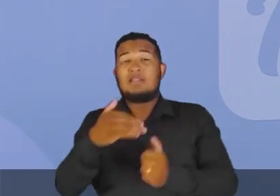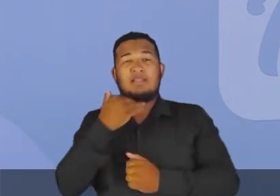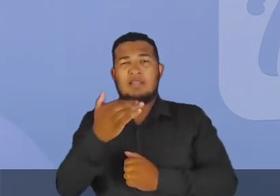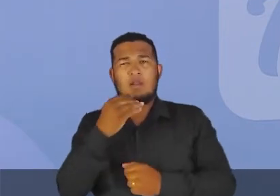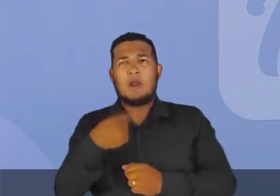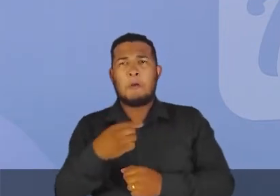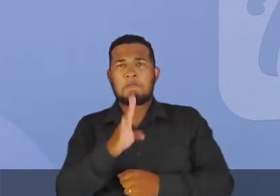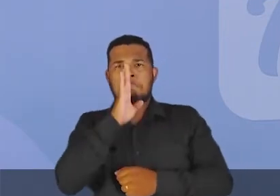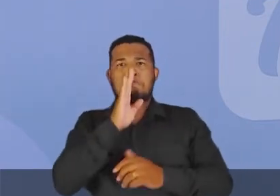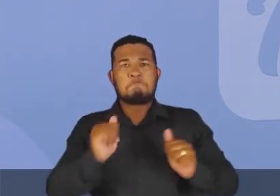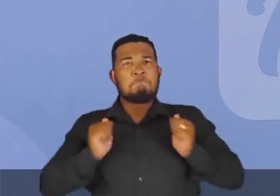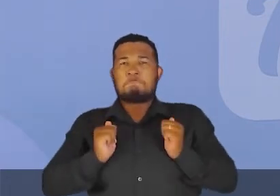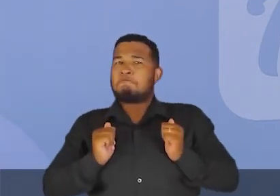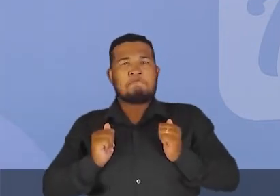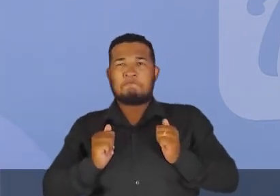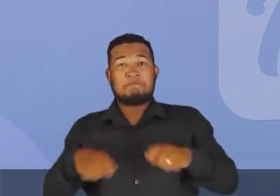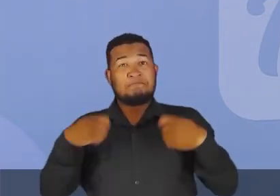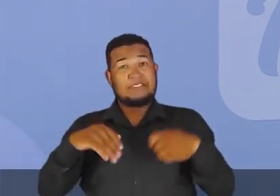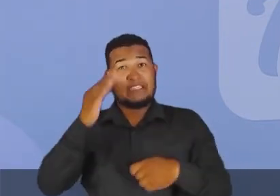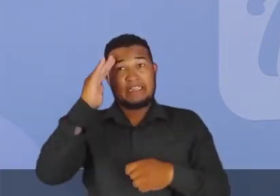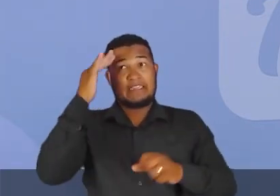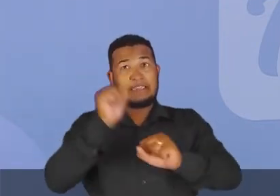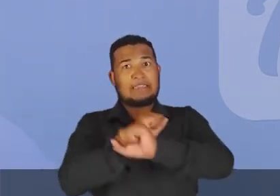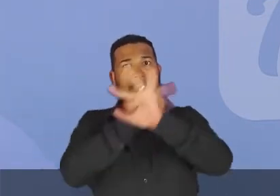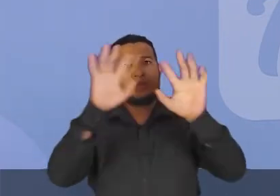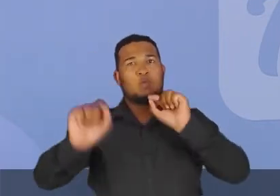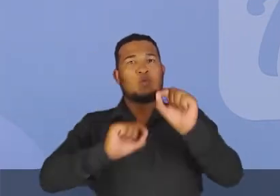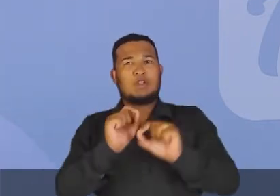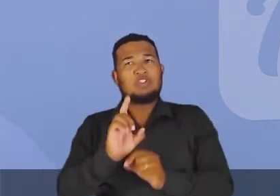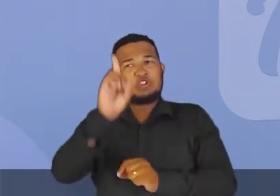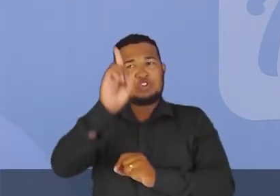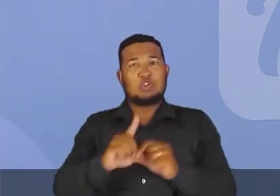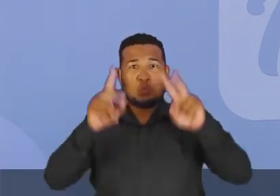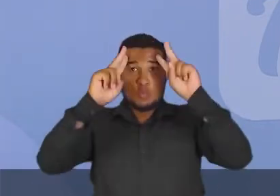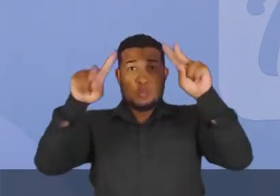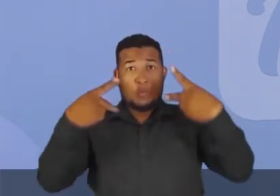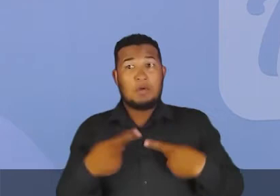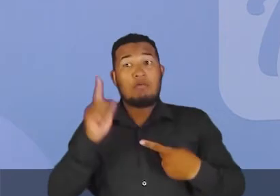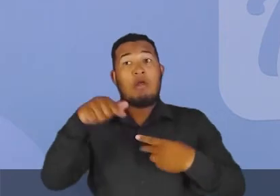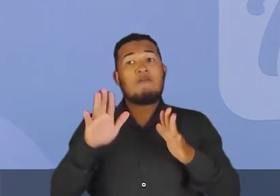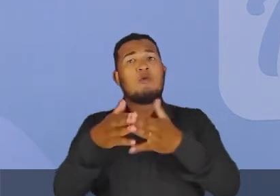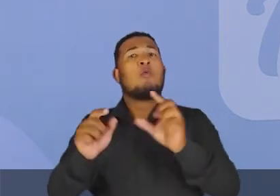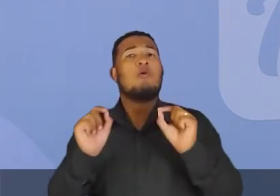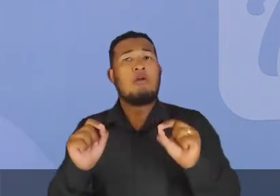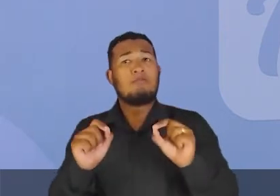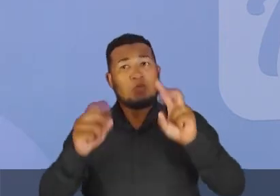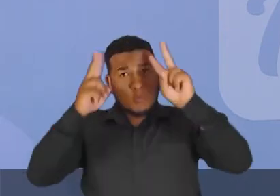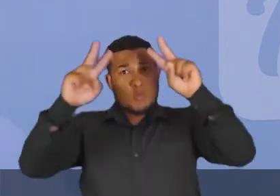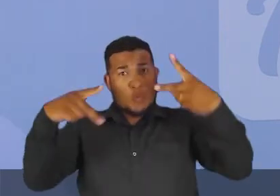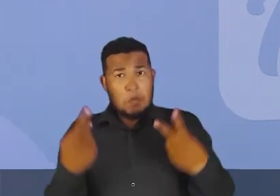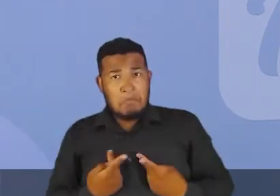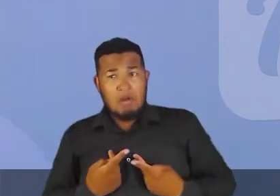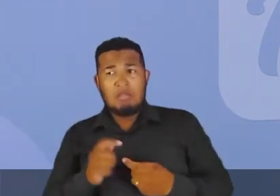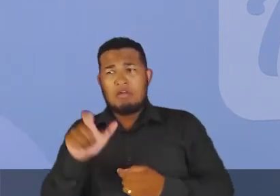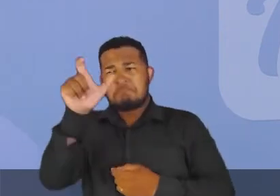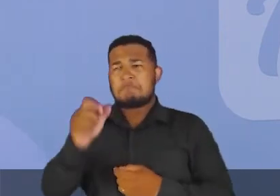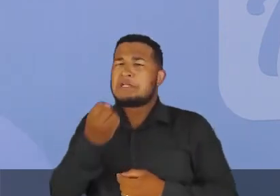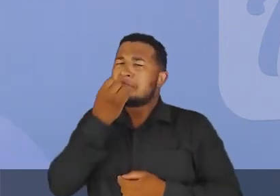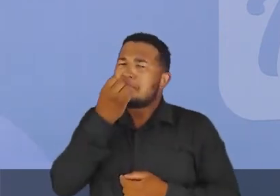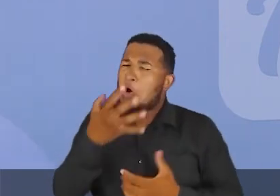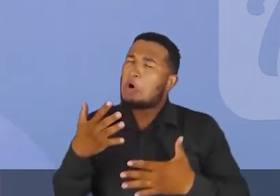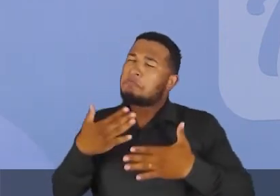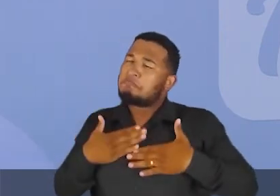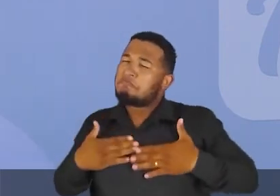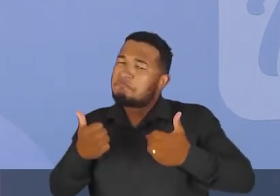se calar. A gente tem que entender que direitos humanos é para o humano, seja ele bonzinho, não